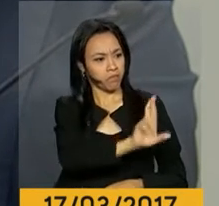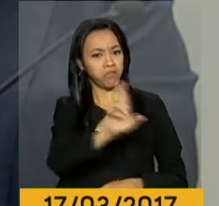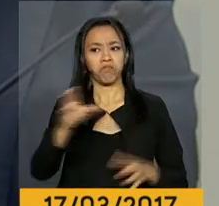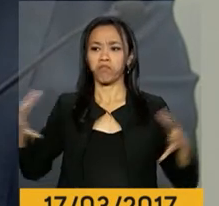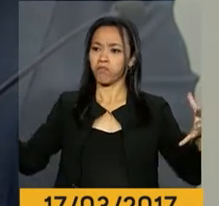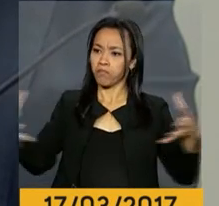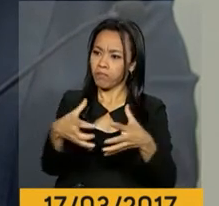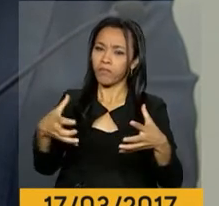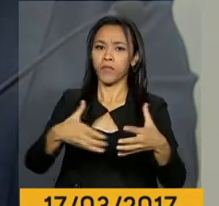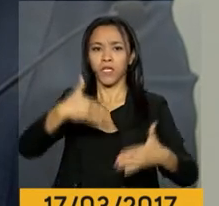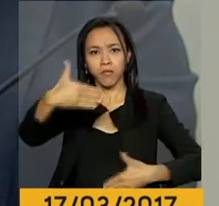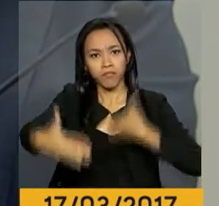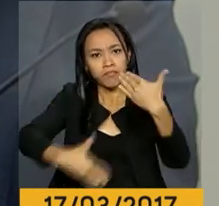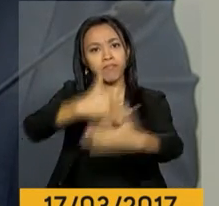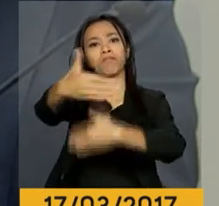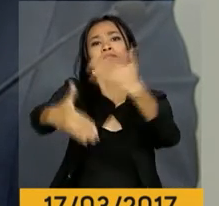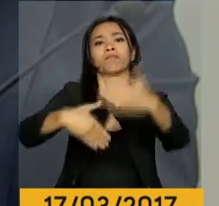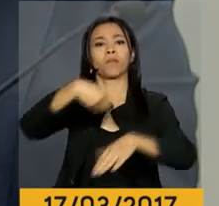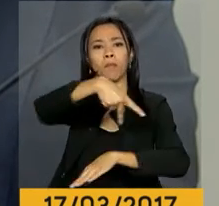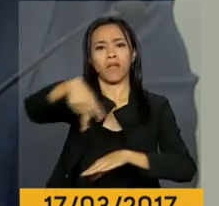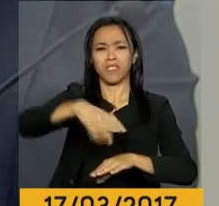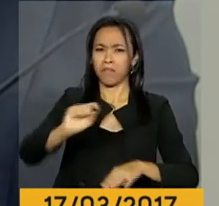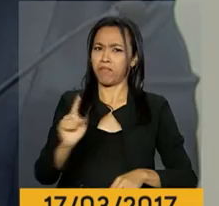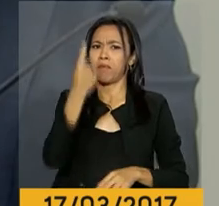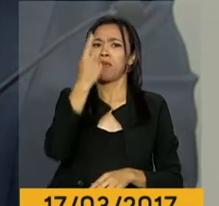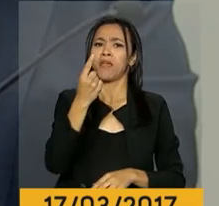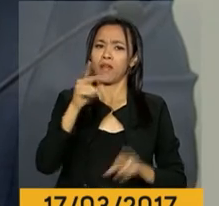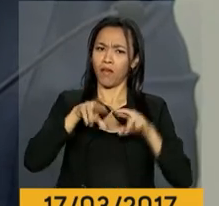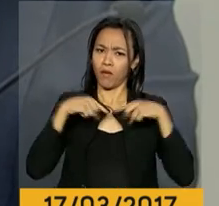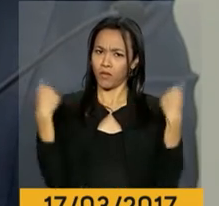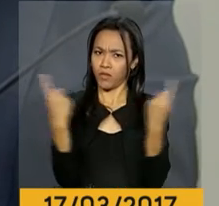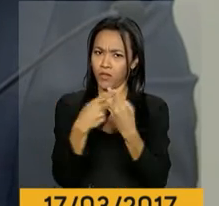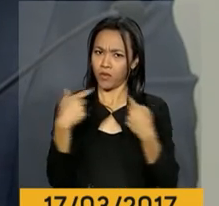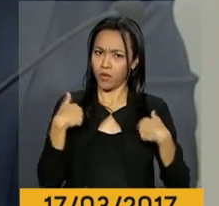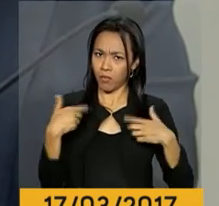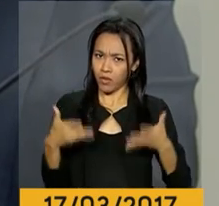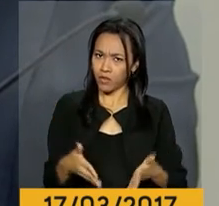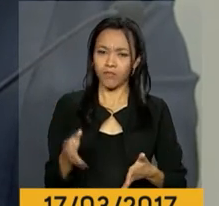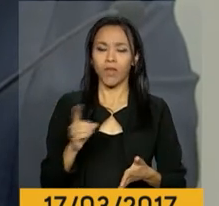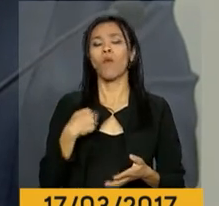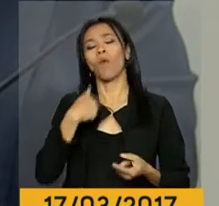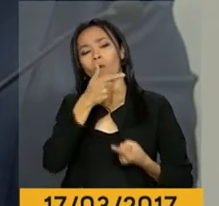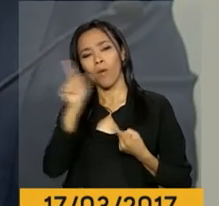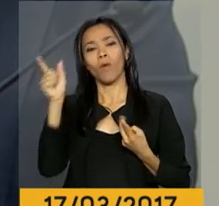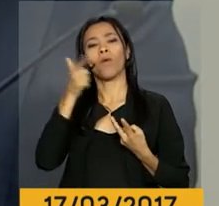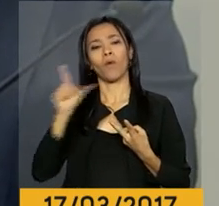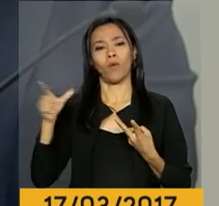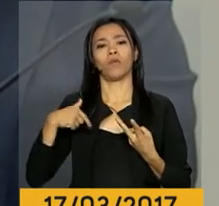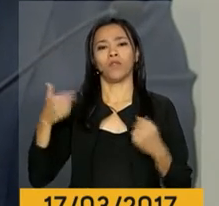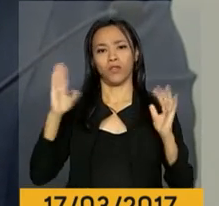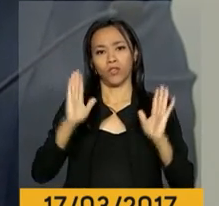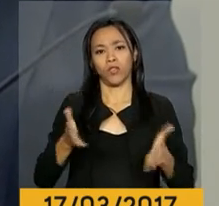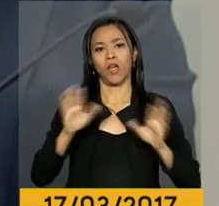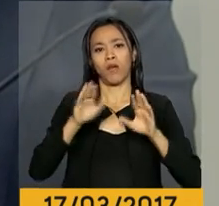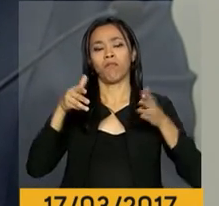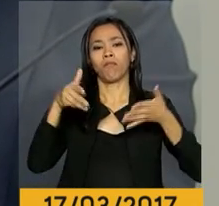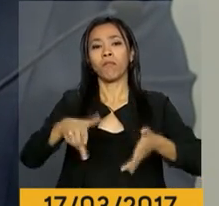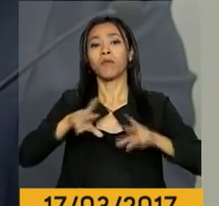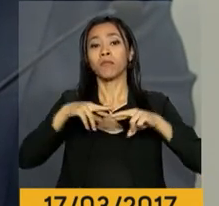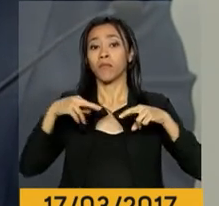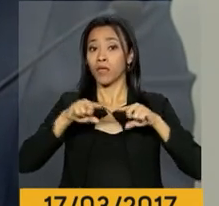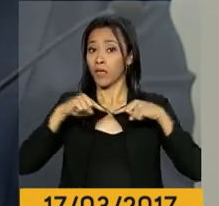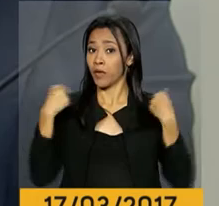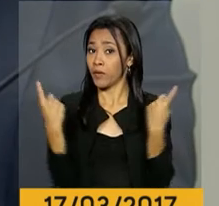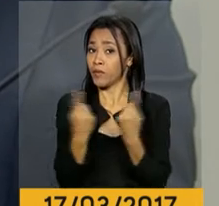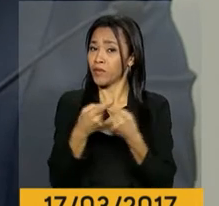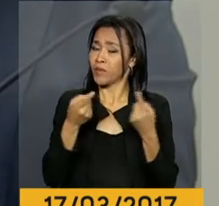E esta não é a primeira reunião de que participo. Participamos de outras também, da mesma